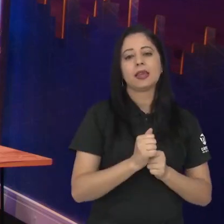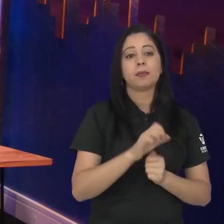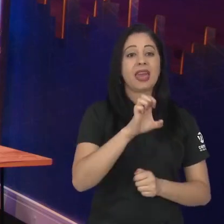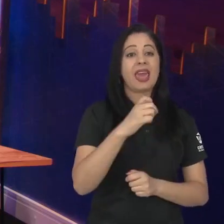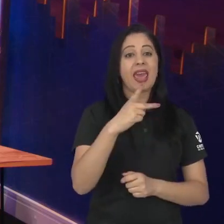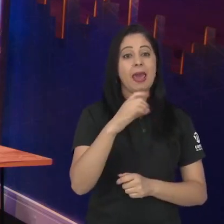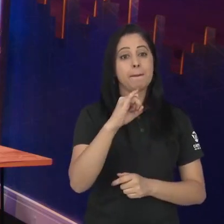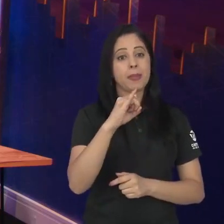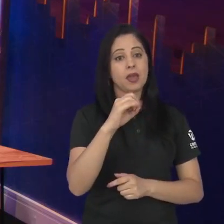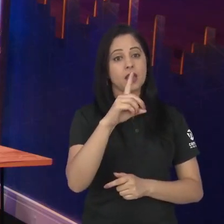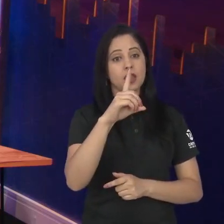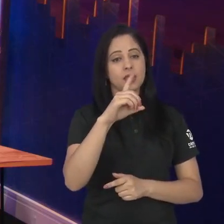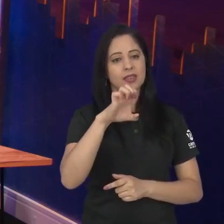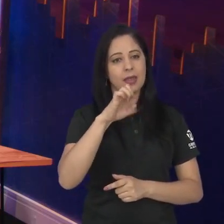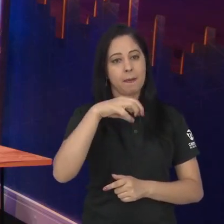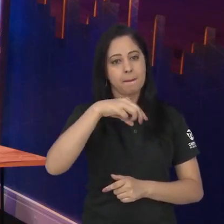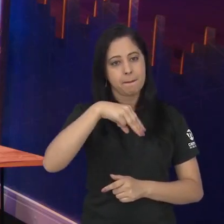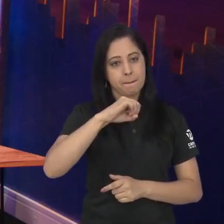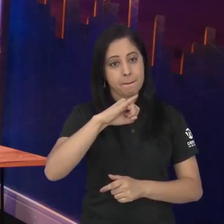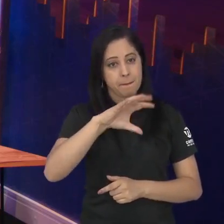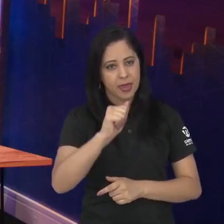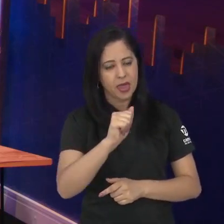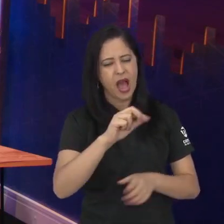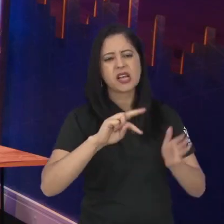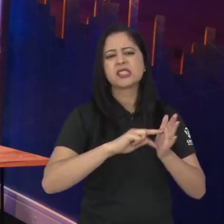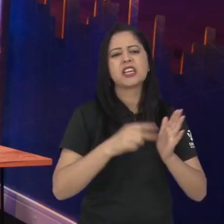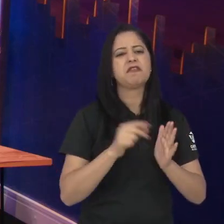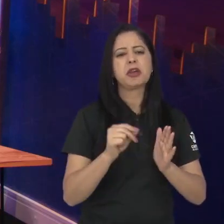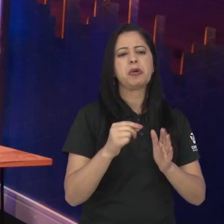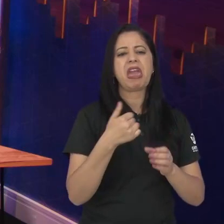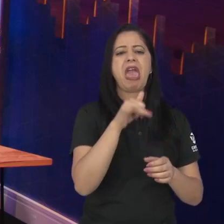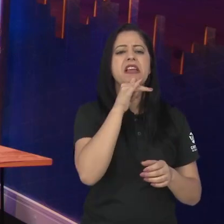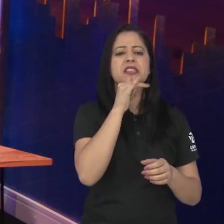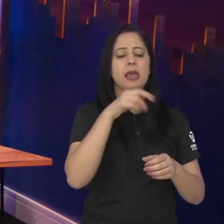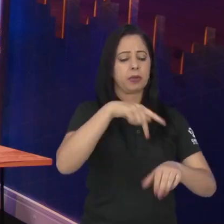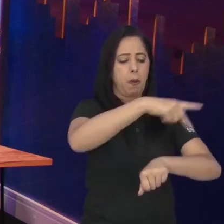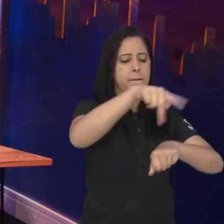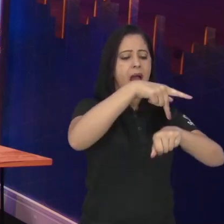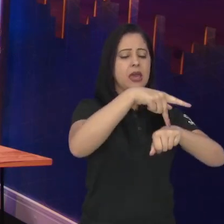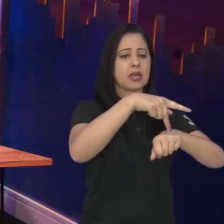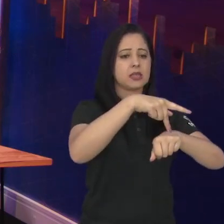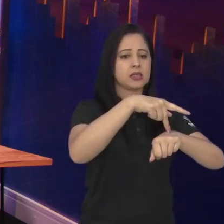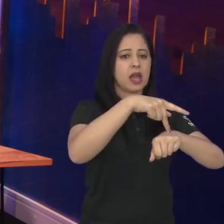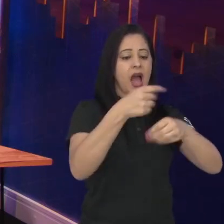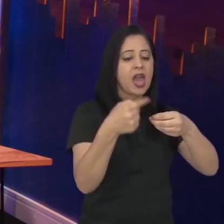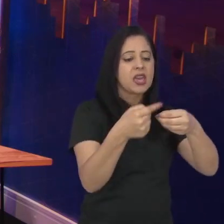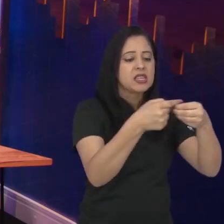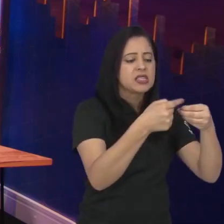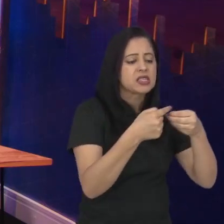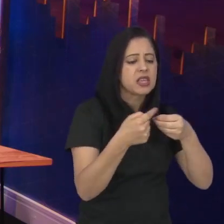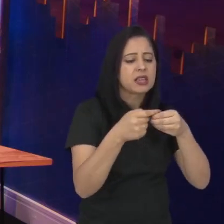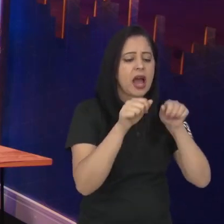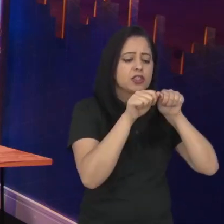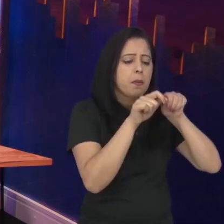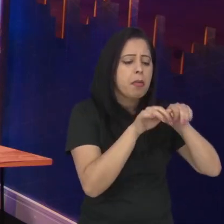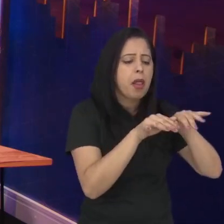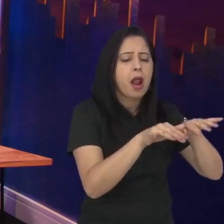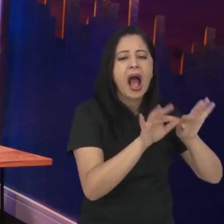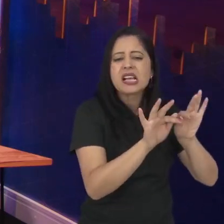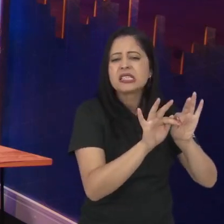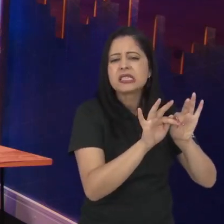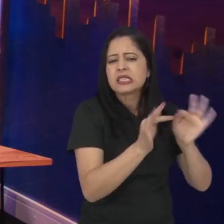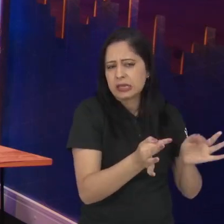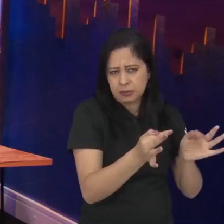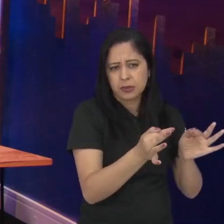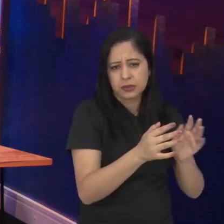uma epidemia, que já é concentrado a uma região do país, endemia, né? Exatamente. Que só em alguns lugares,